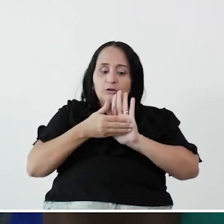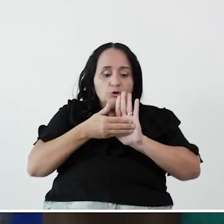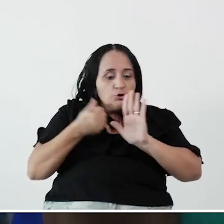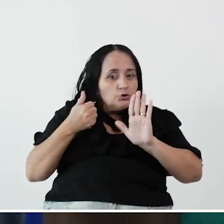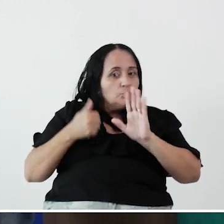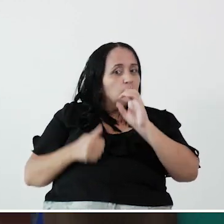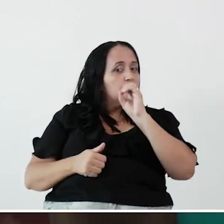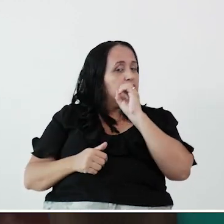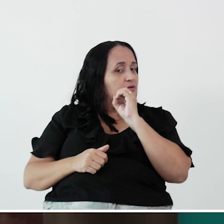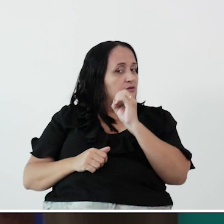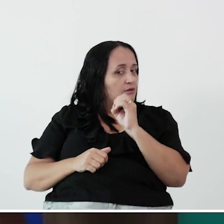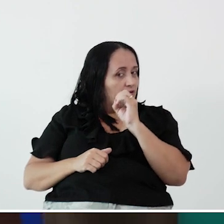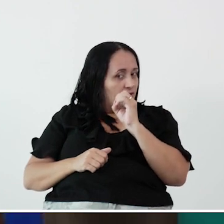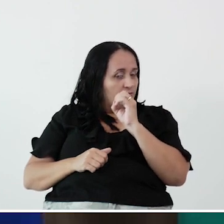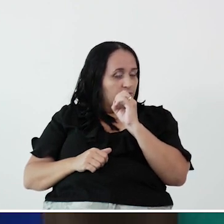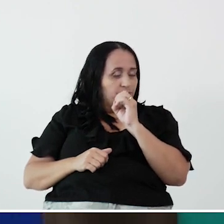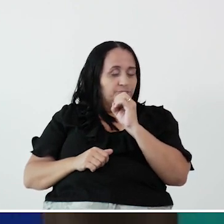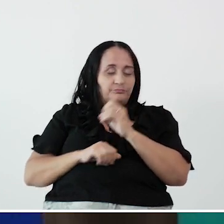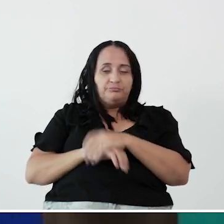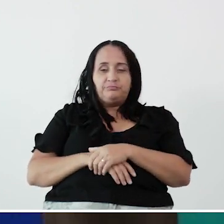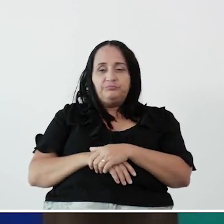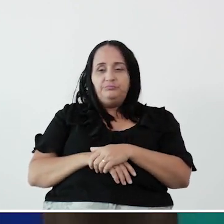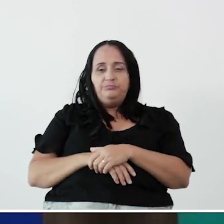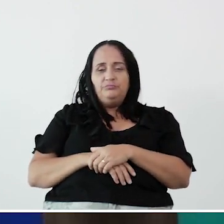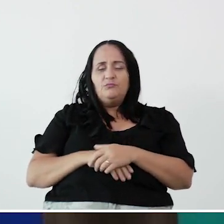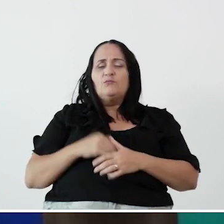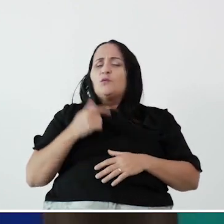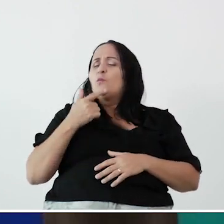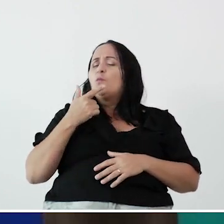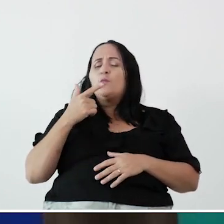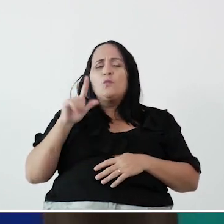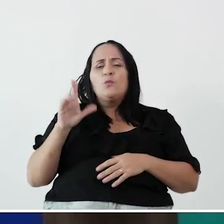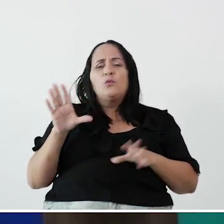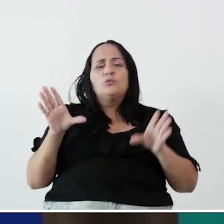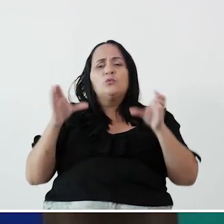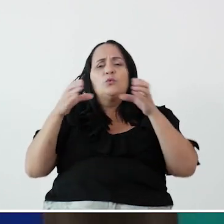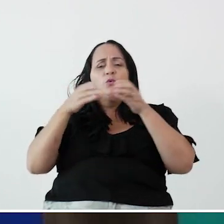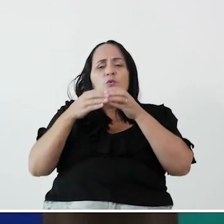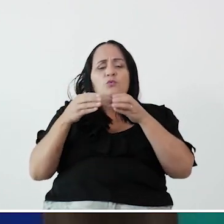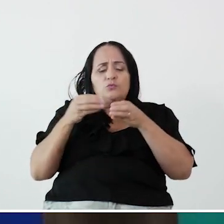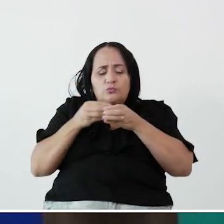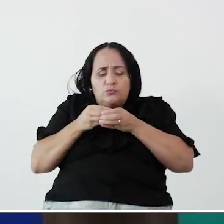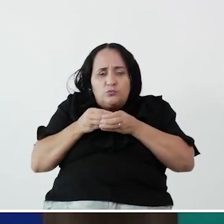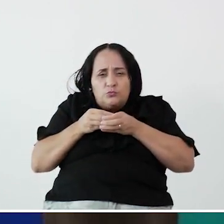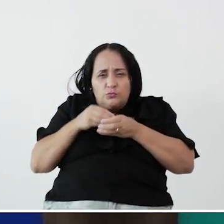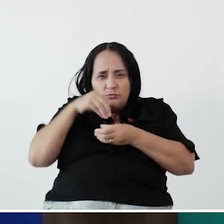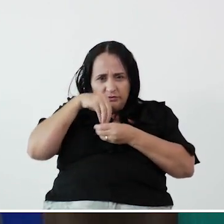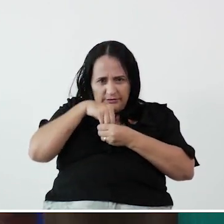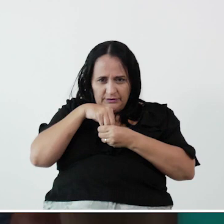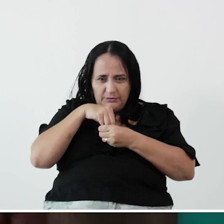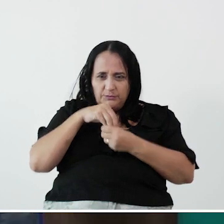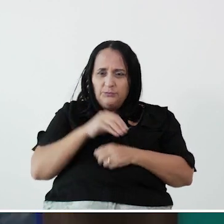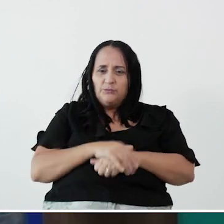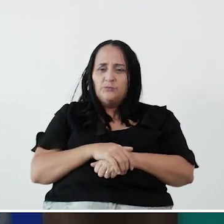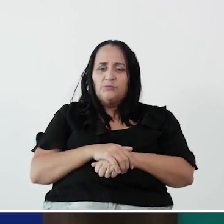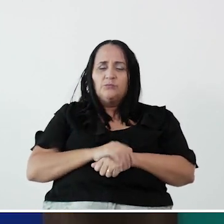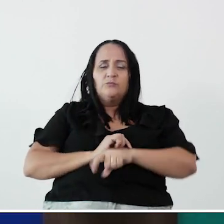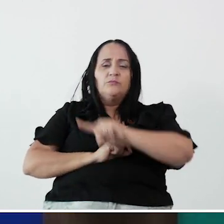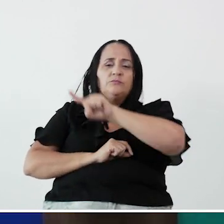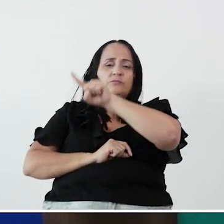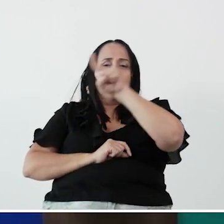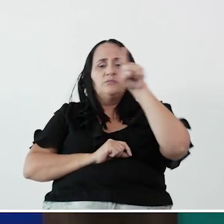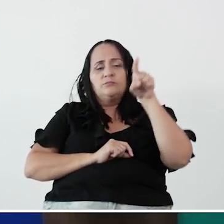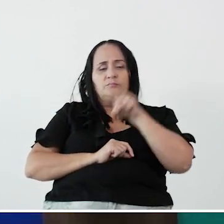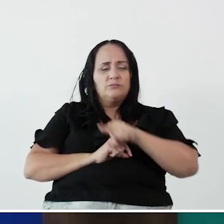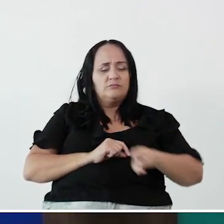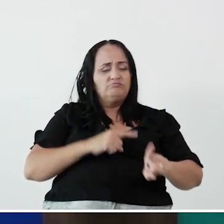exceto o zero. Temos um outro subconjunto que é Z+. O que é que eu tenho